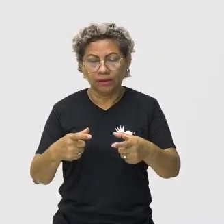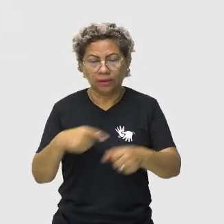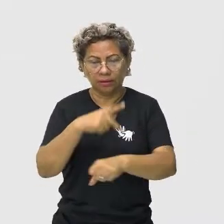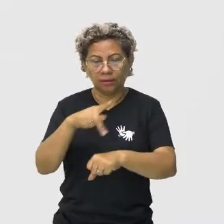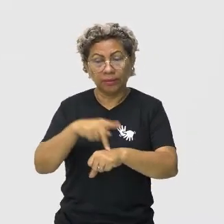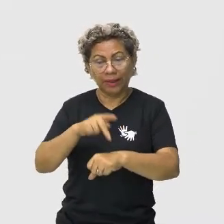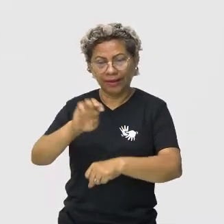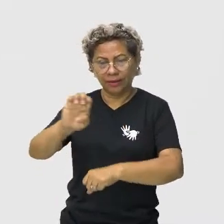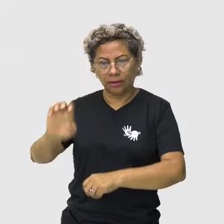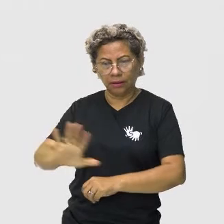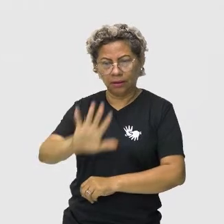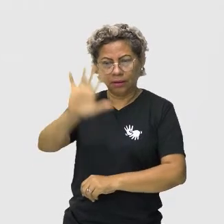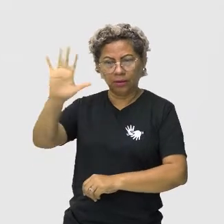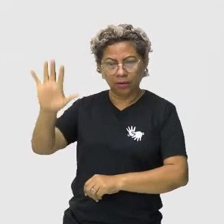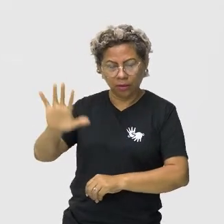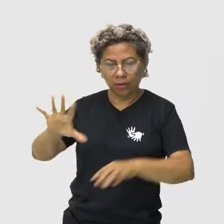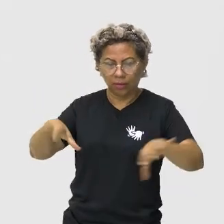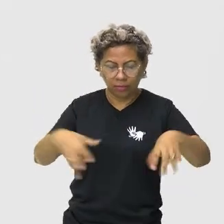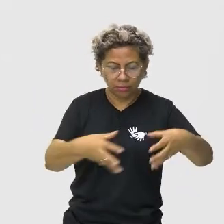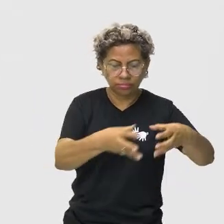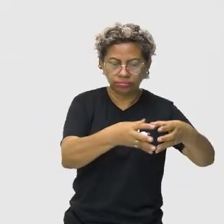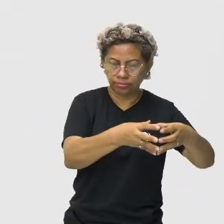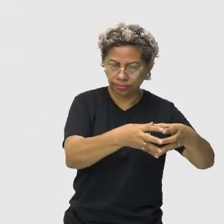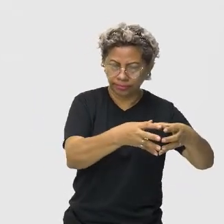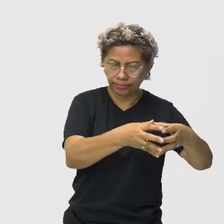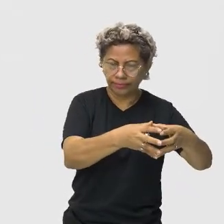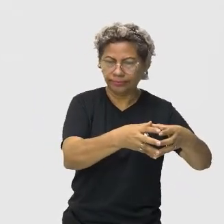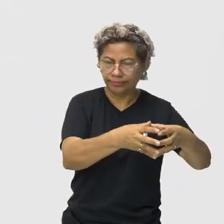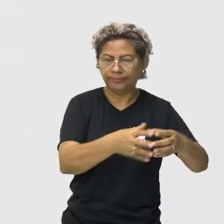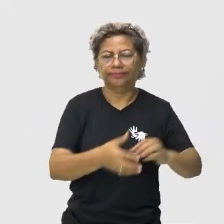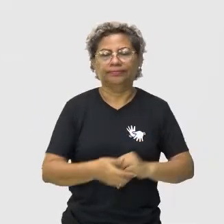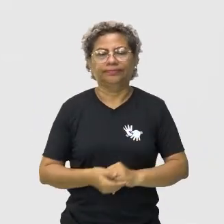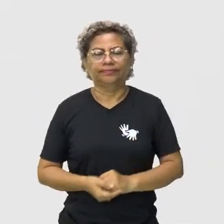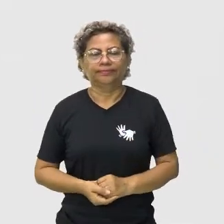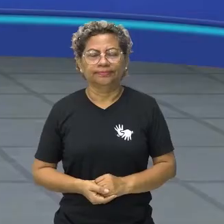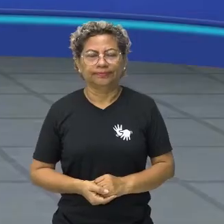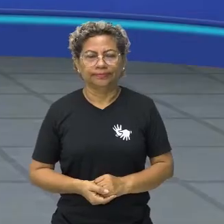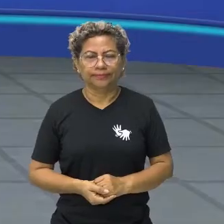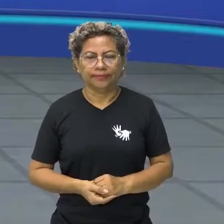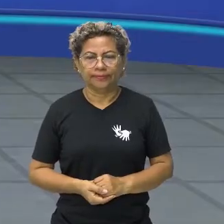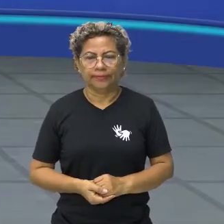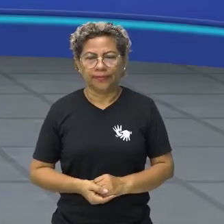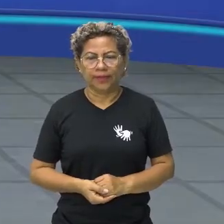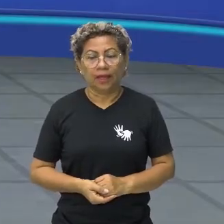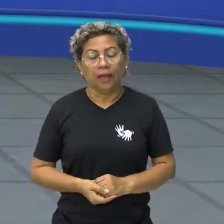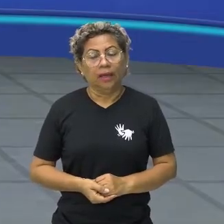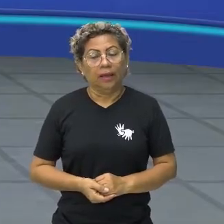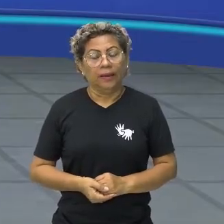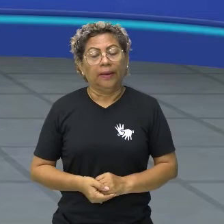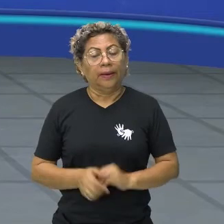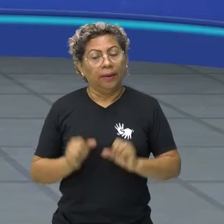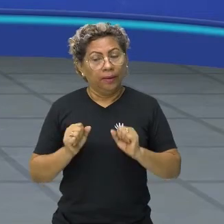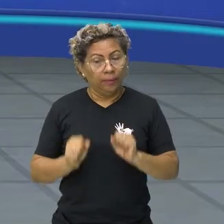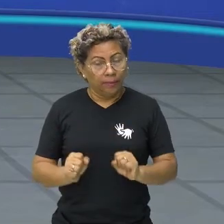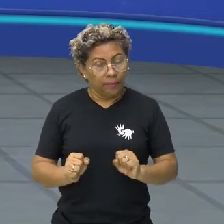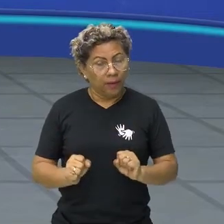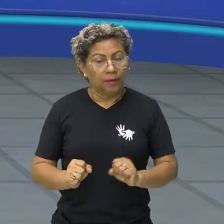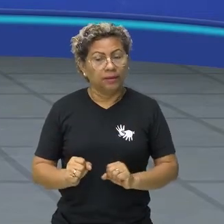tá? Então vai ser um caso específico aí da União Europeia até então. Pode ser